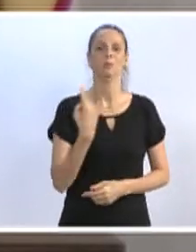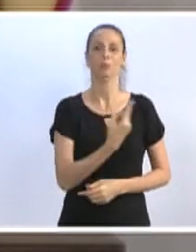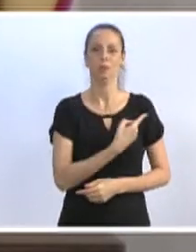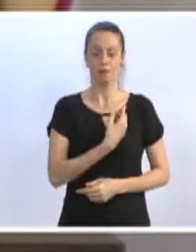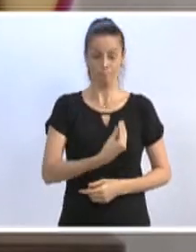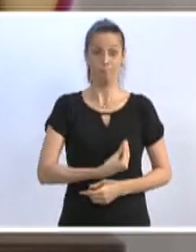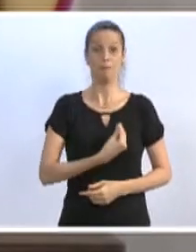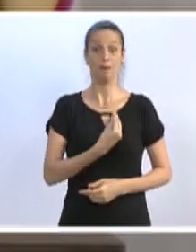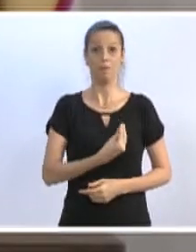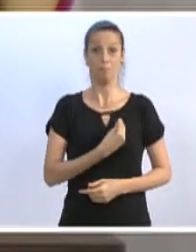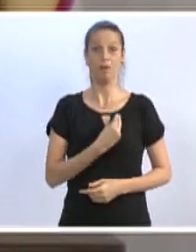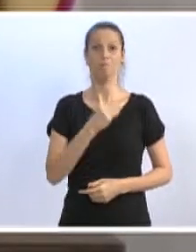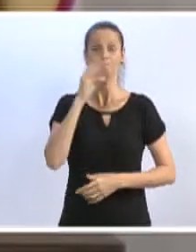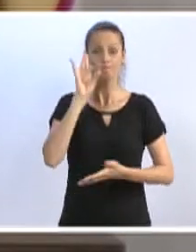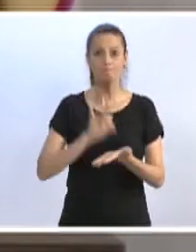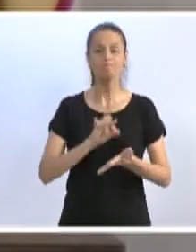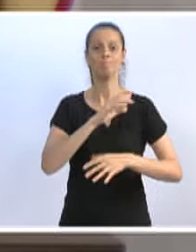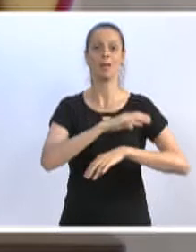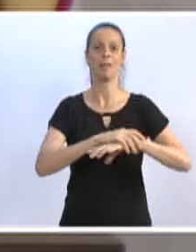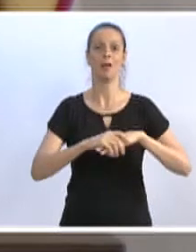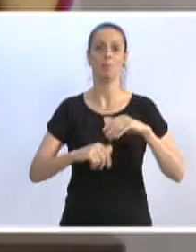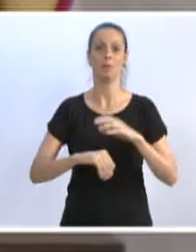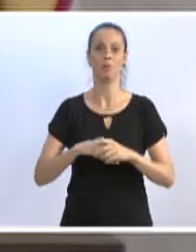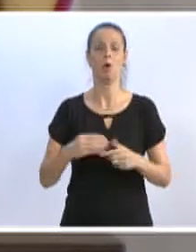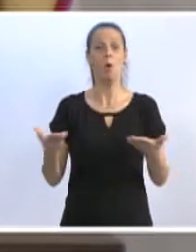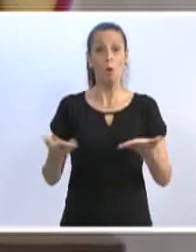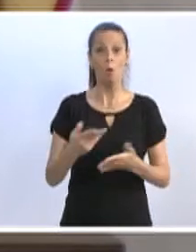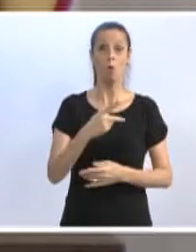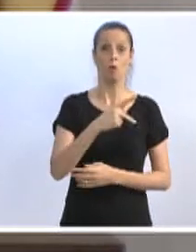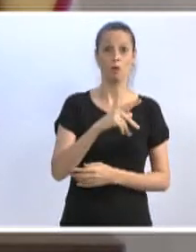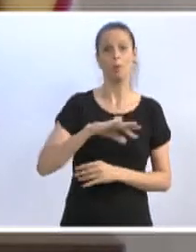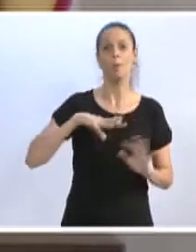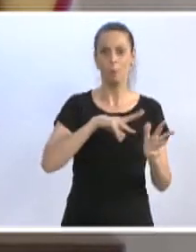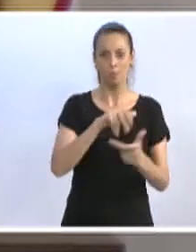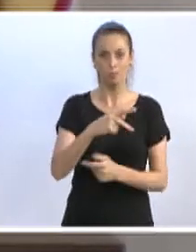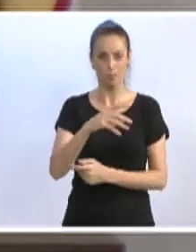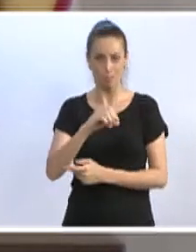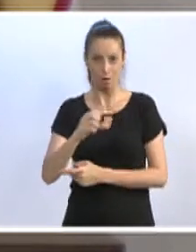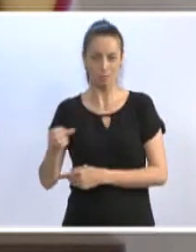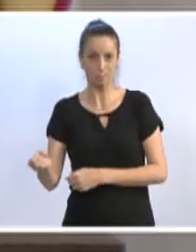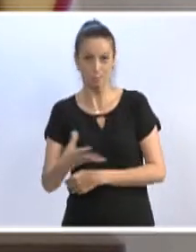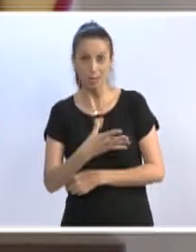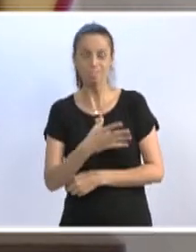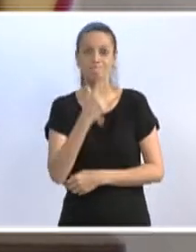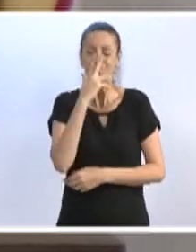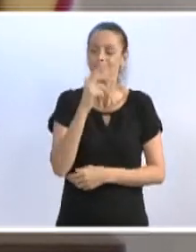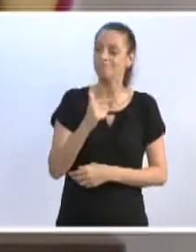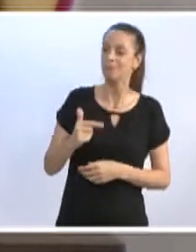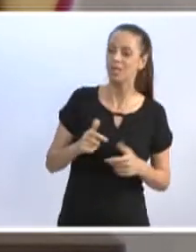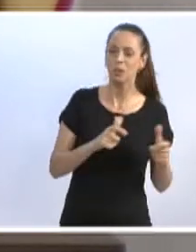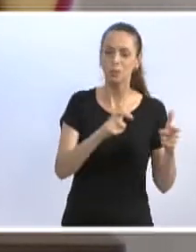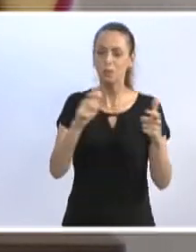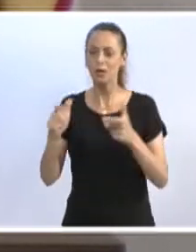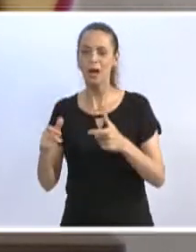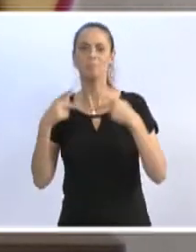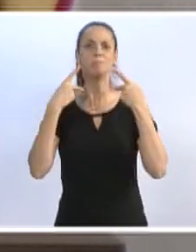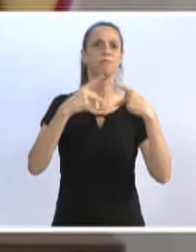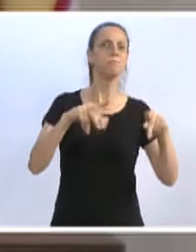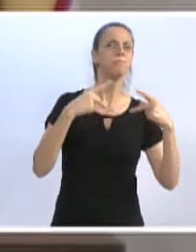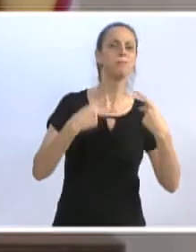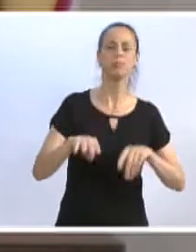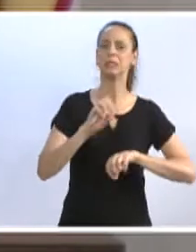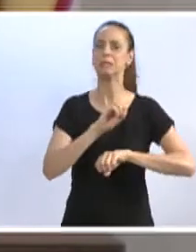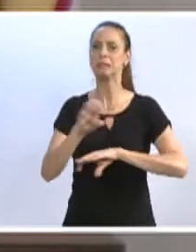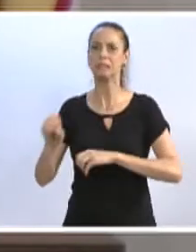Viver a palavra. No mundo pós-moderno não tem mais lugar, não tem mais espaço para pregar o Evangelho,